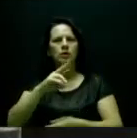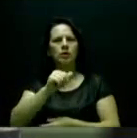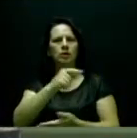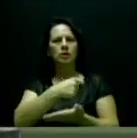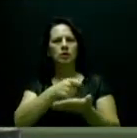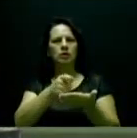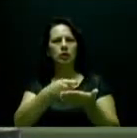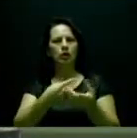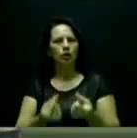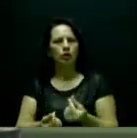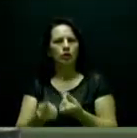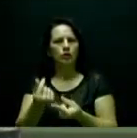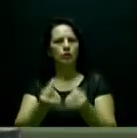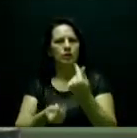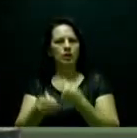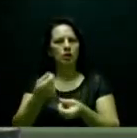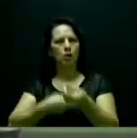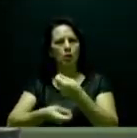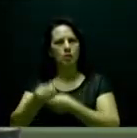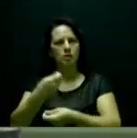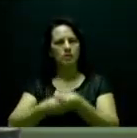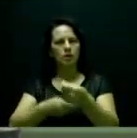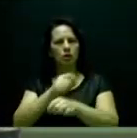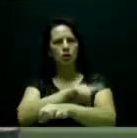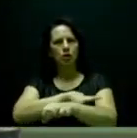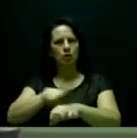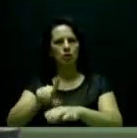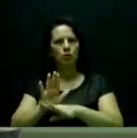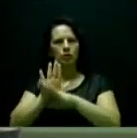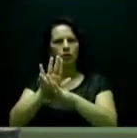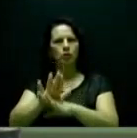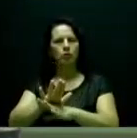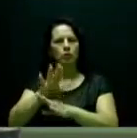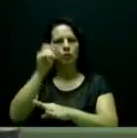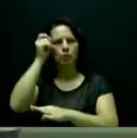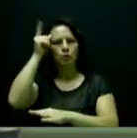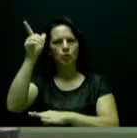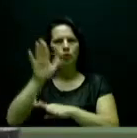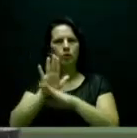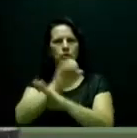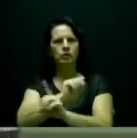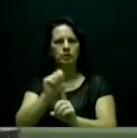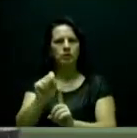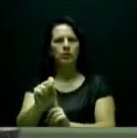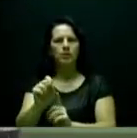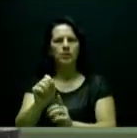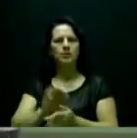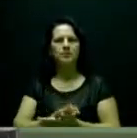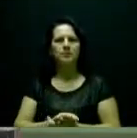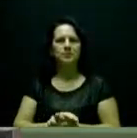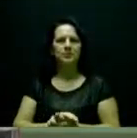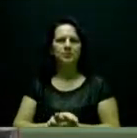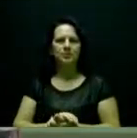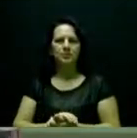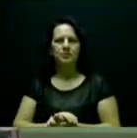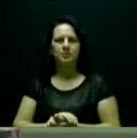de Finanças e Orçamento e de Educação, Cultura e Assistência Social.